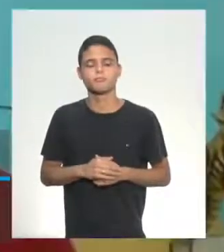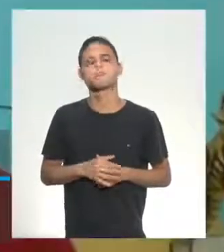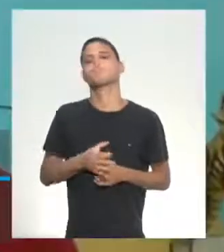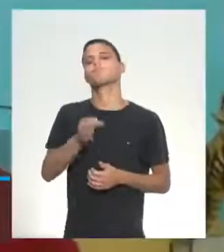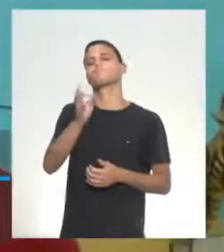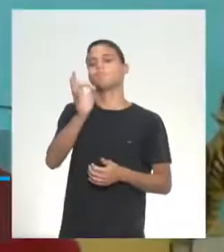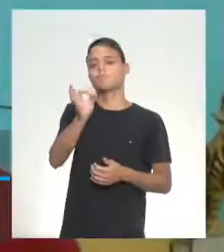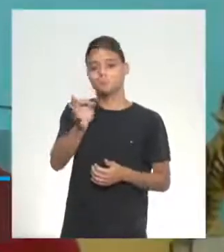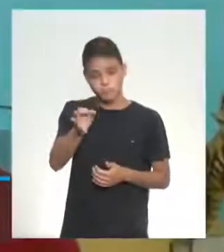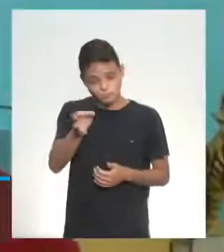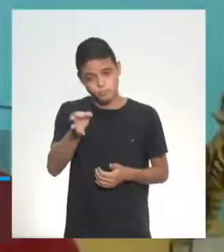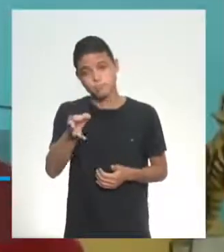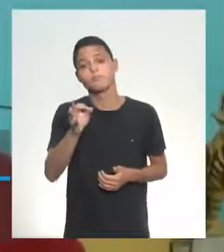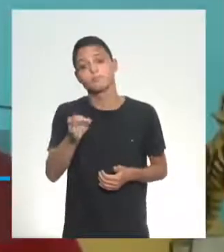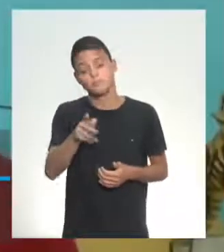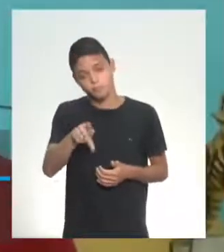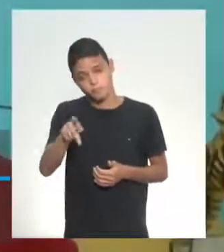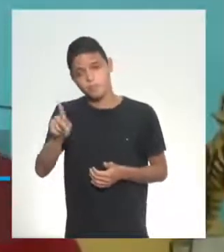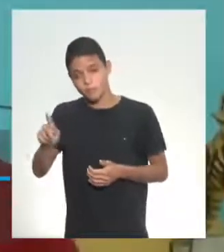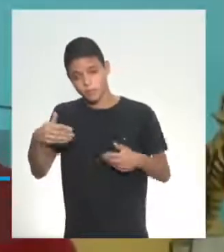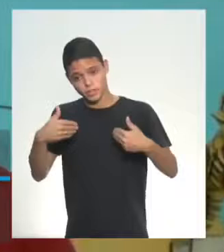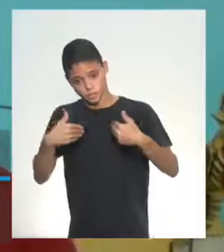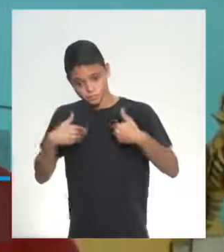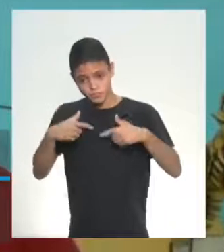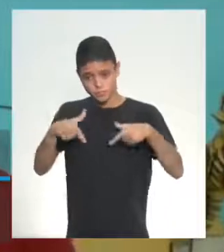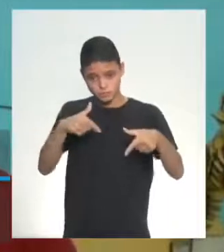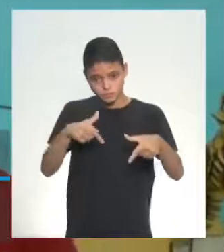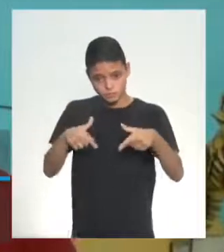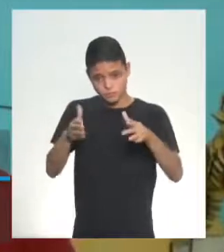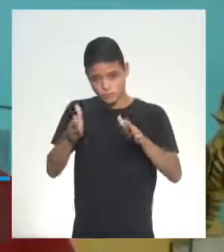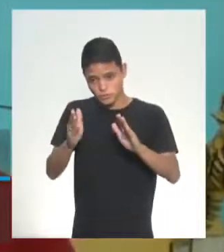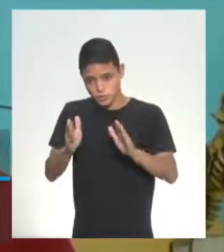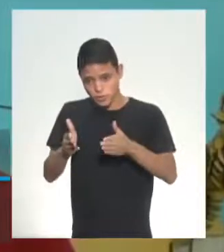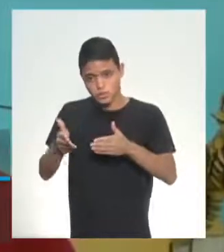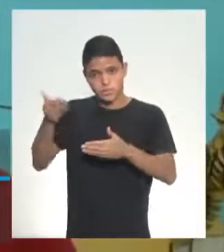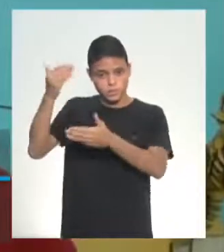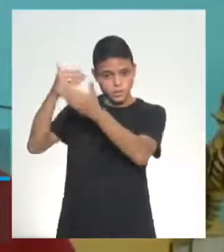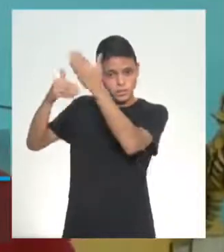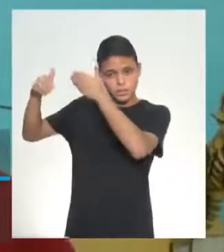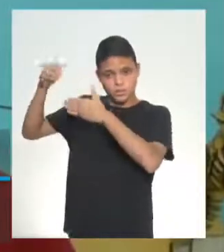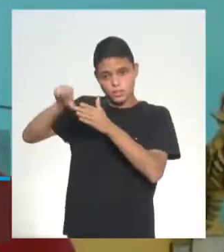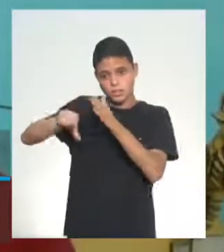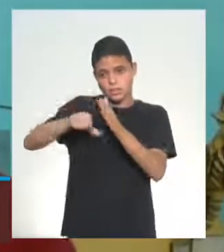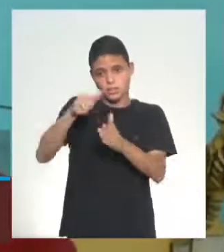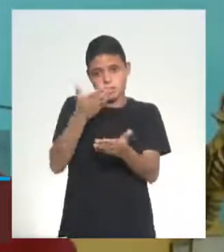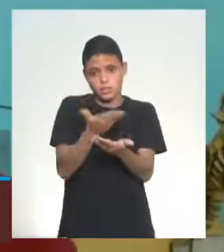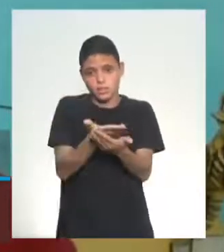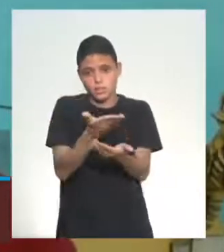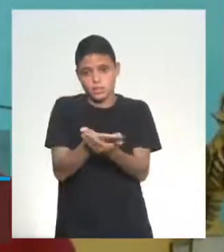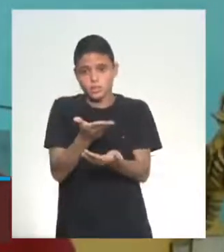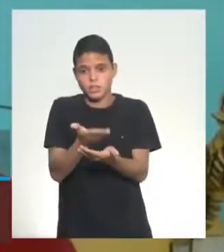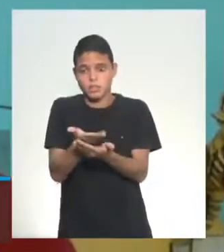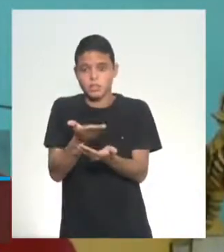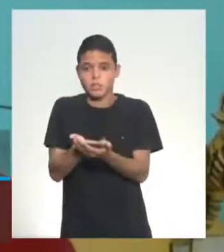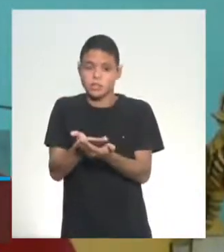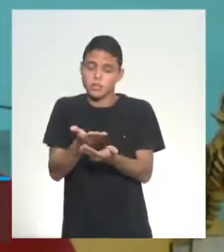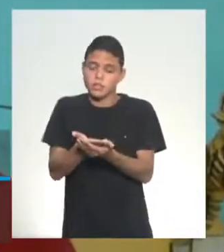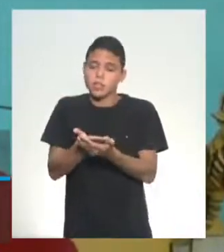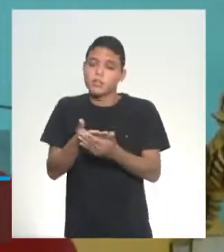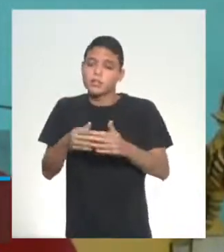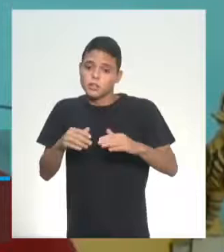Correto, professor Katsu, foi isso mesmo. Para quem acompanhou a nossa primeira aula, que foi os primeiros passos para a